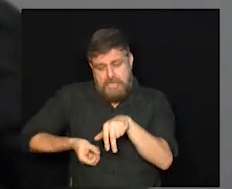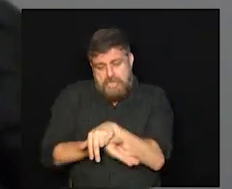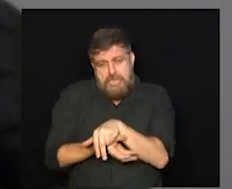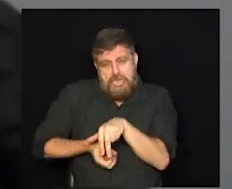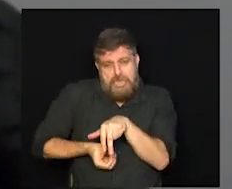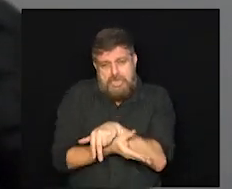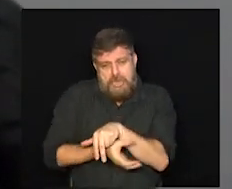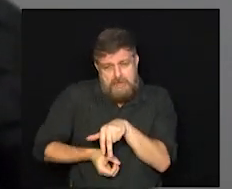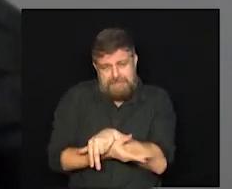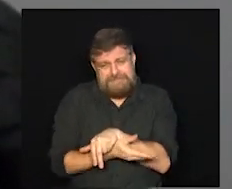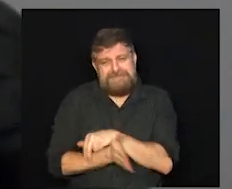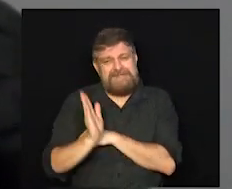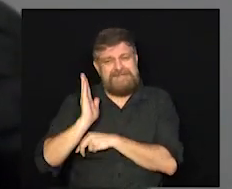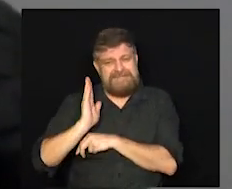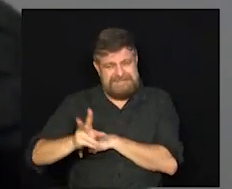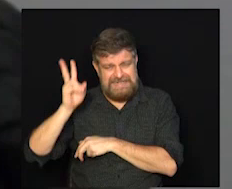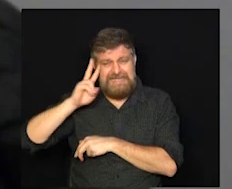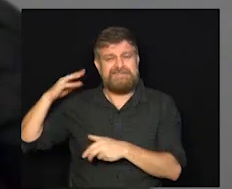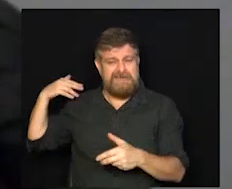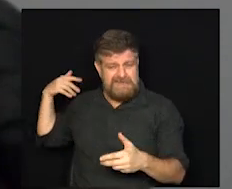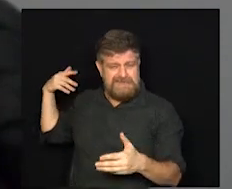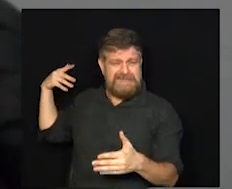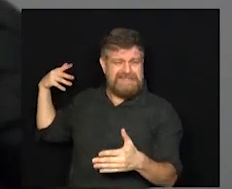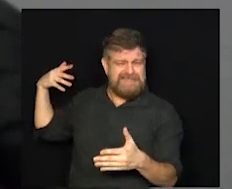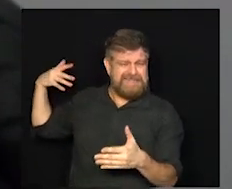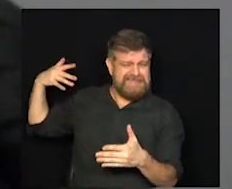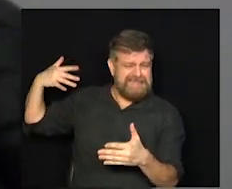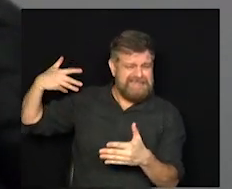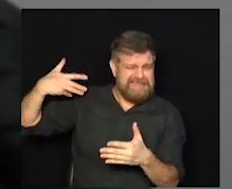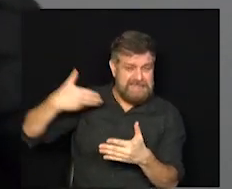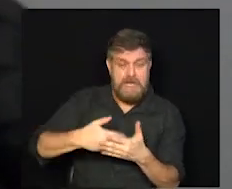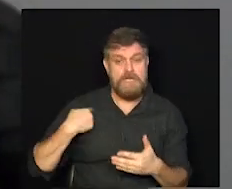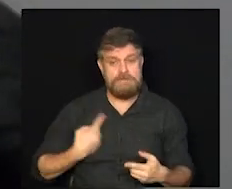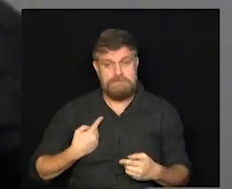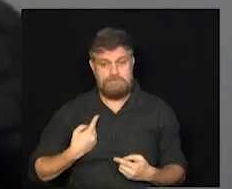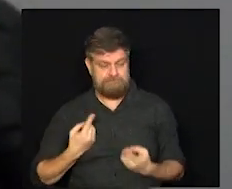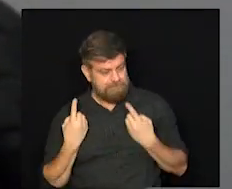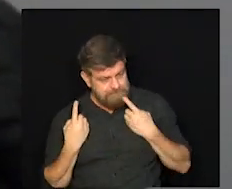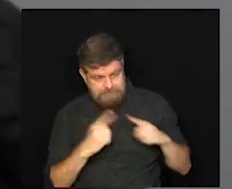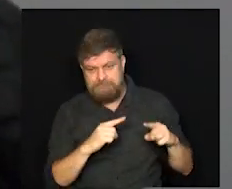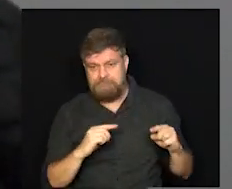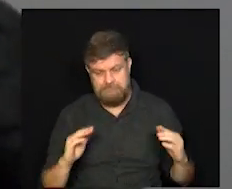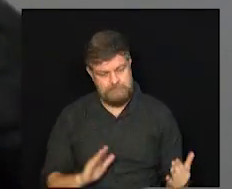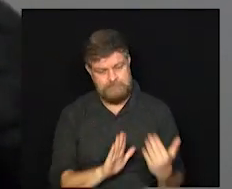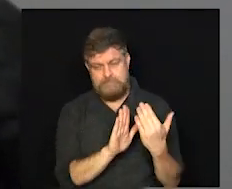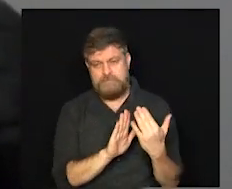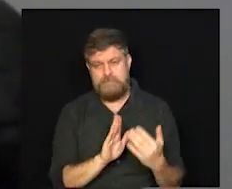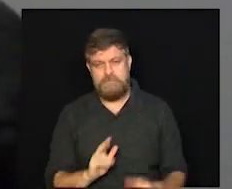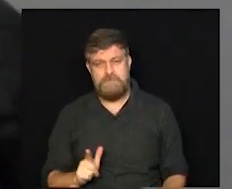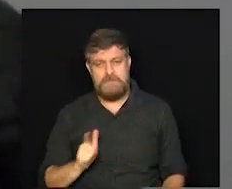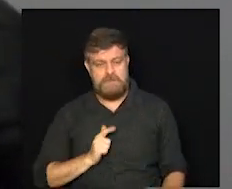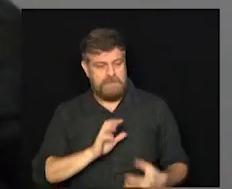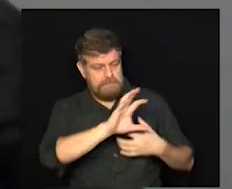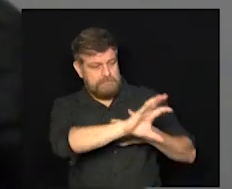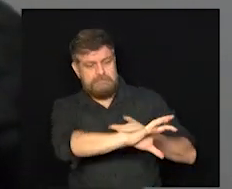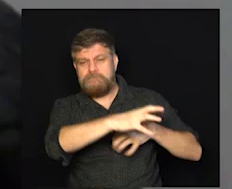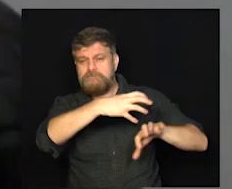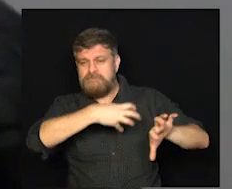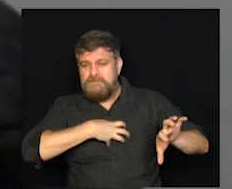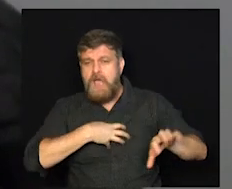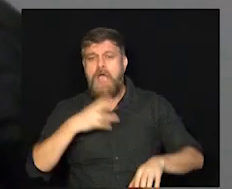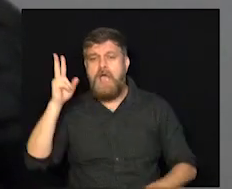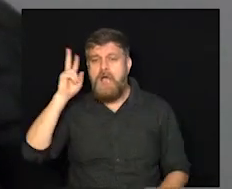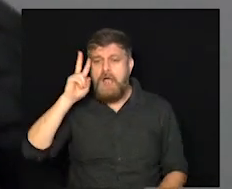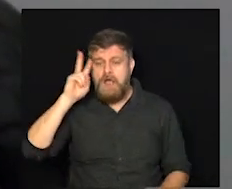algo estrutural e a gente precisa combater isso, inclusive se colocando no lugar dessas pessoas, entendendo as